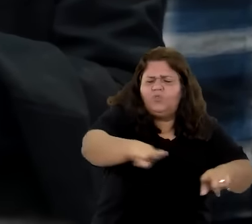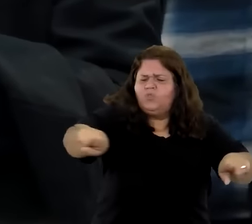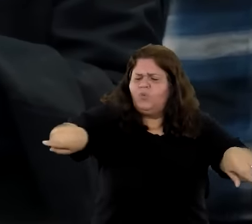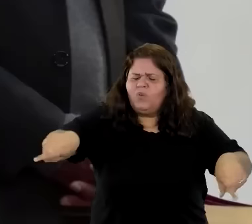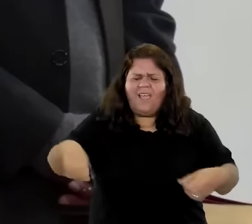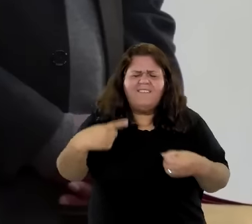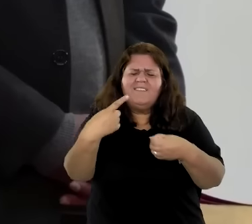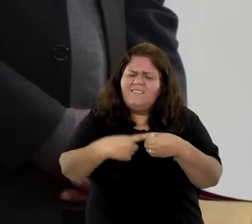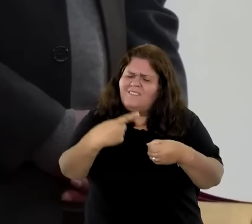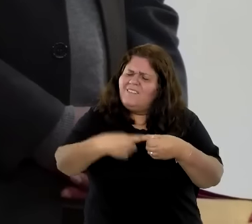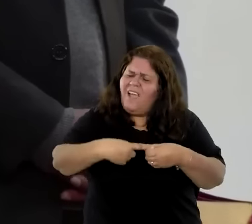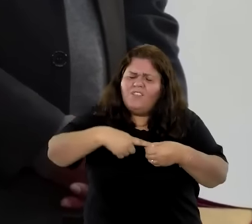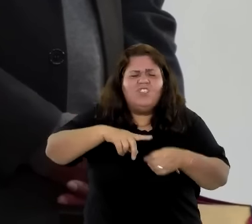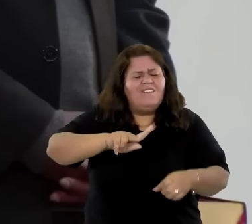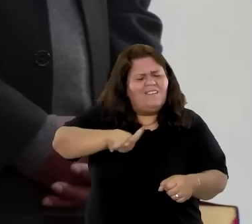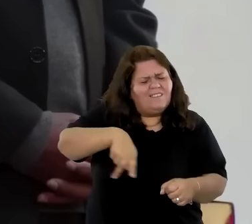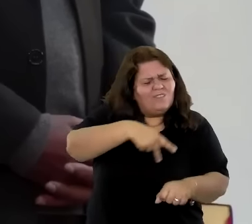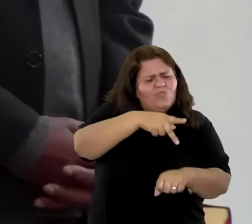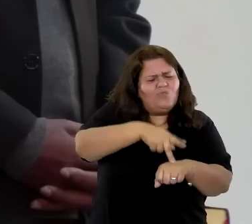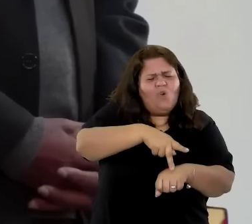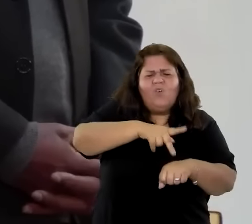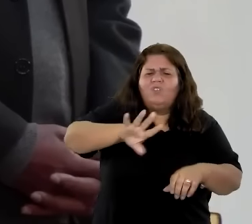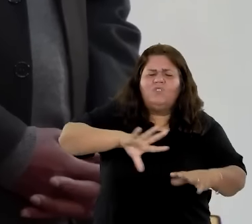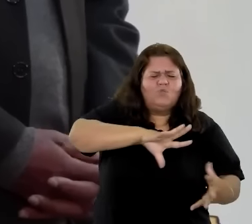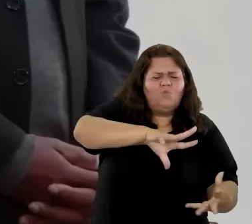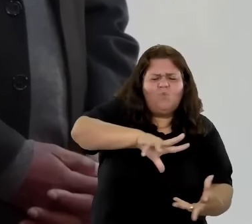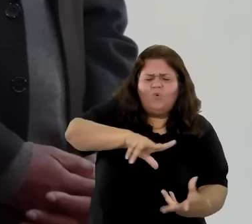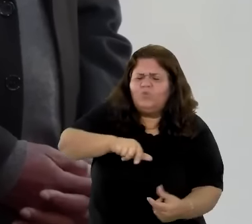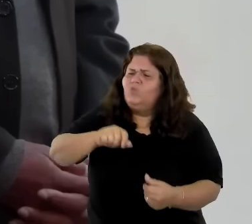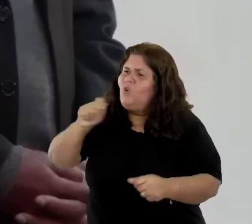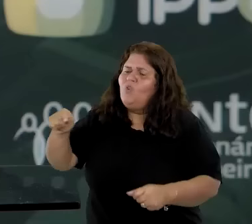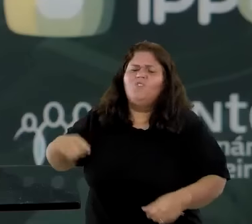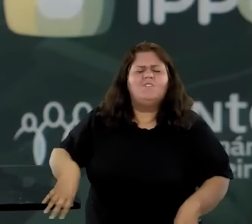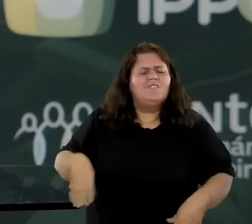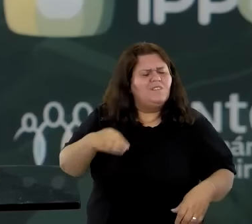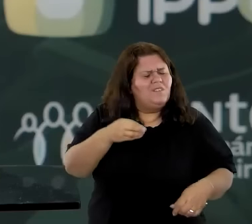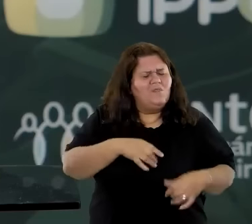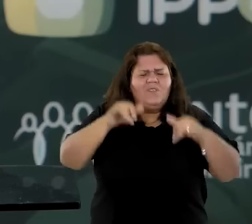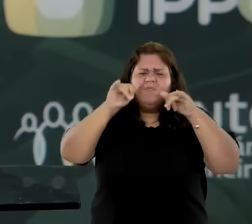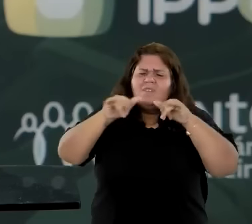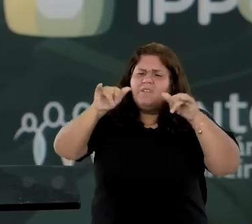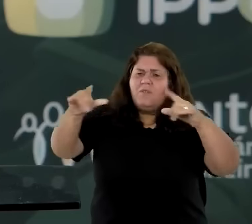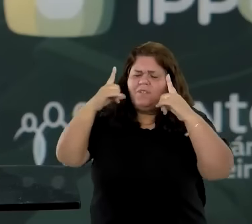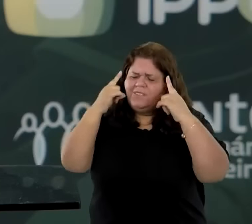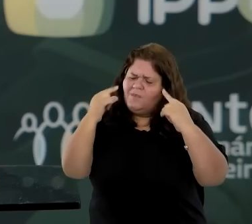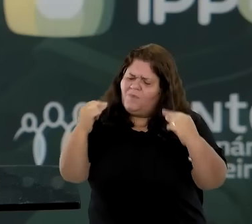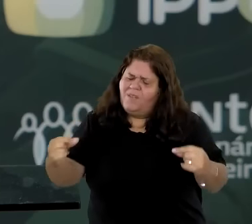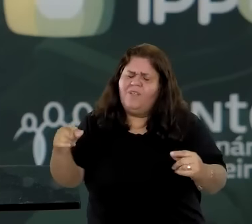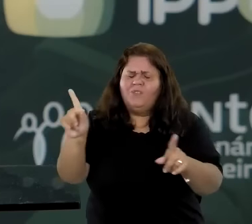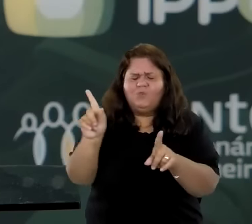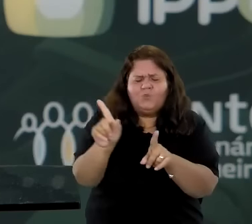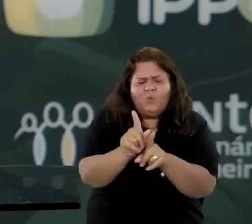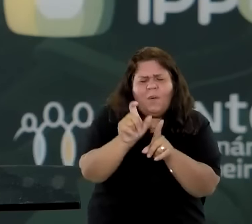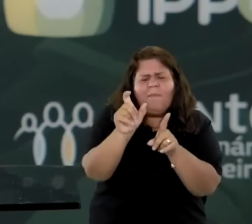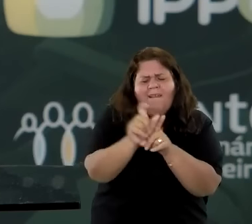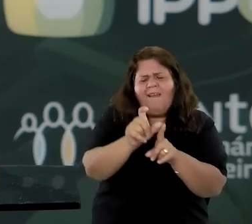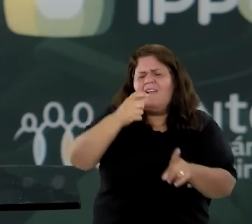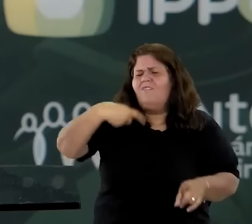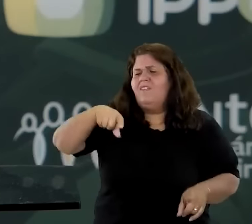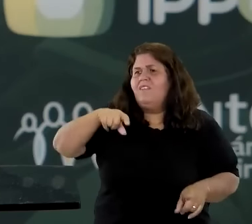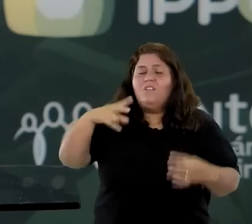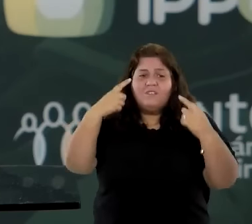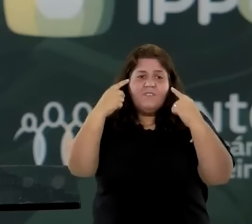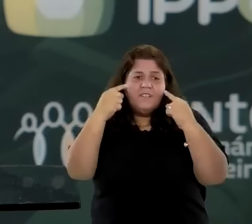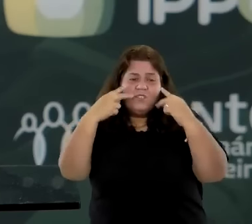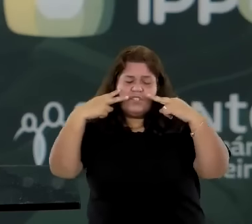cidade, desta nação e do mundo, levando a tua palavra, vivendo a tua palavra, testemunhando a tua palavra, e que vejamos, Deus,